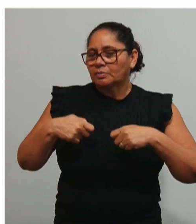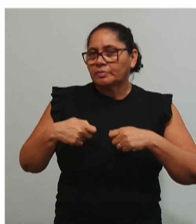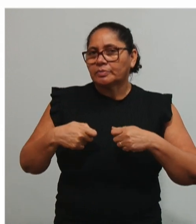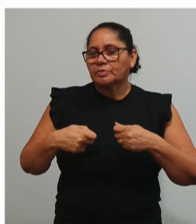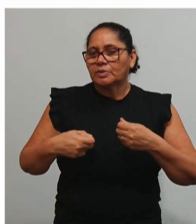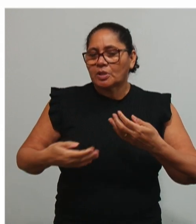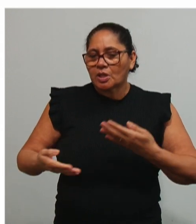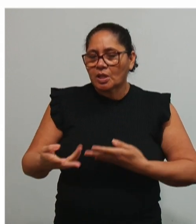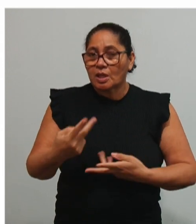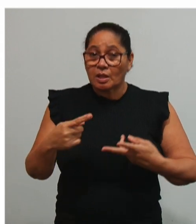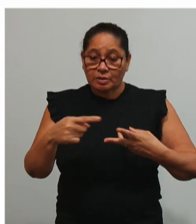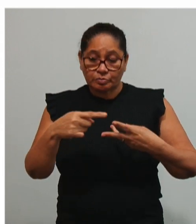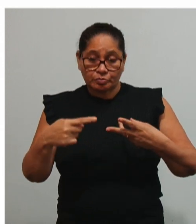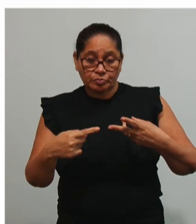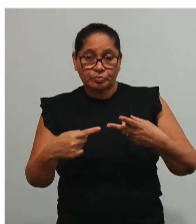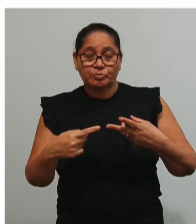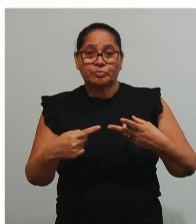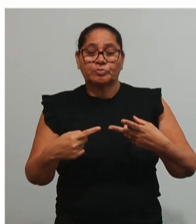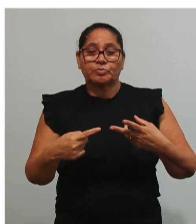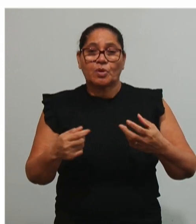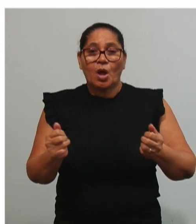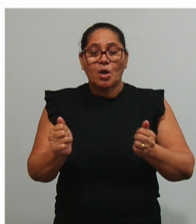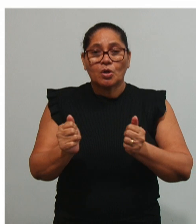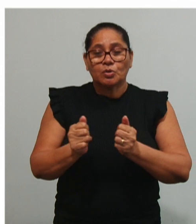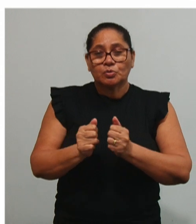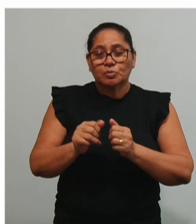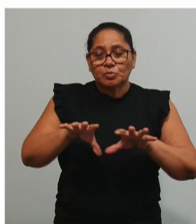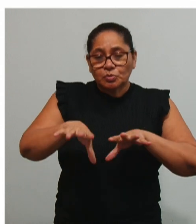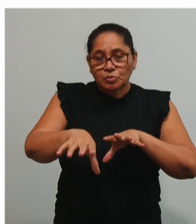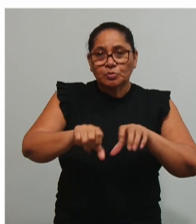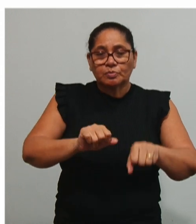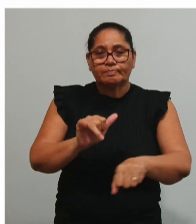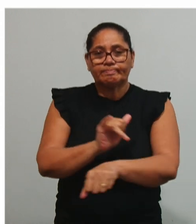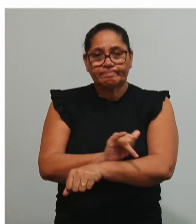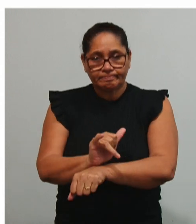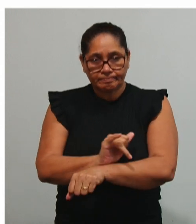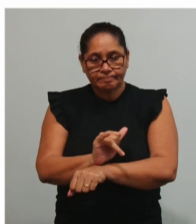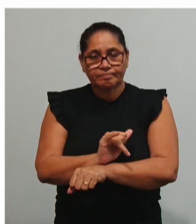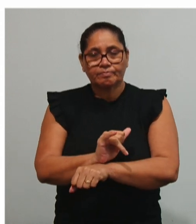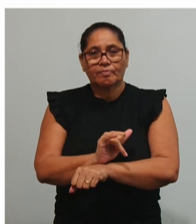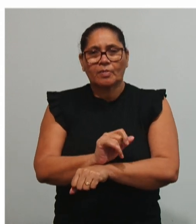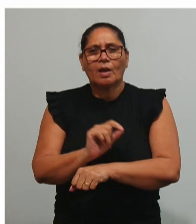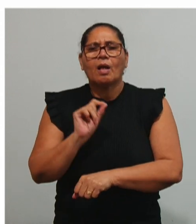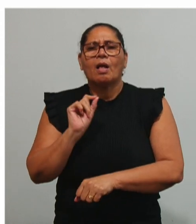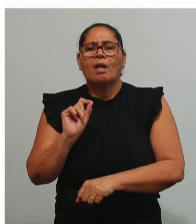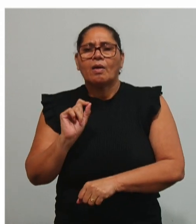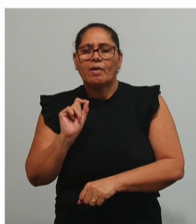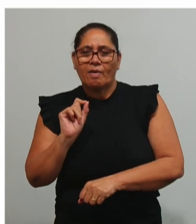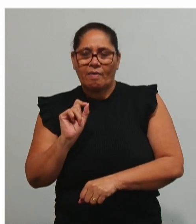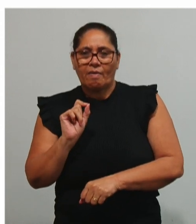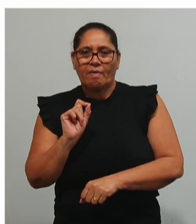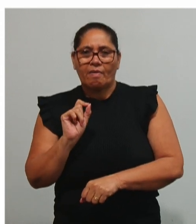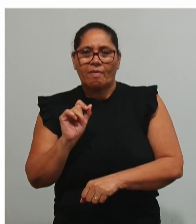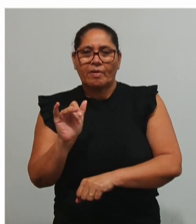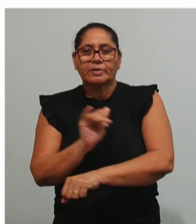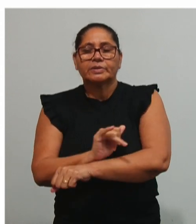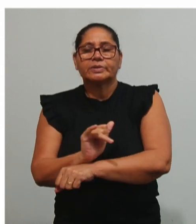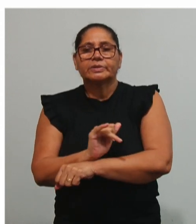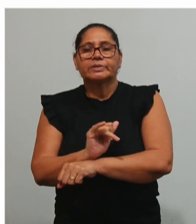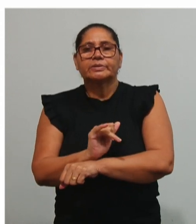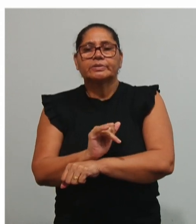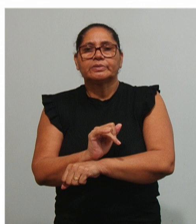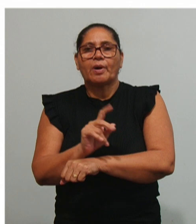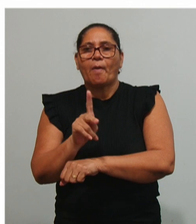ambas, posição e perspectiva, na formação de estratégia. Então, o que é a estratégia de posição,